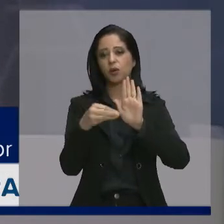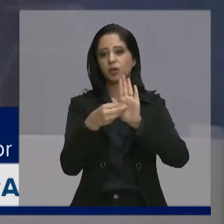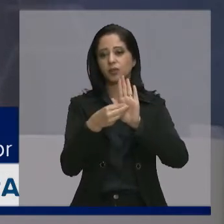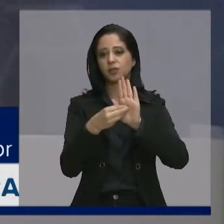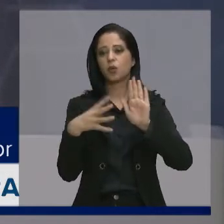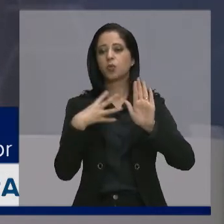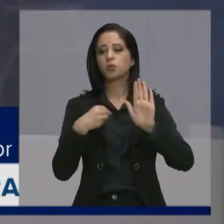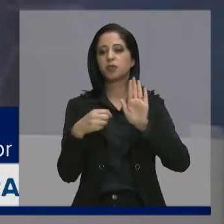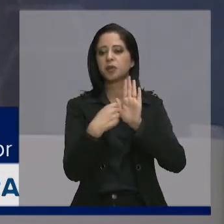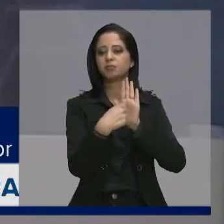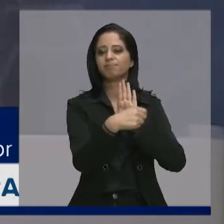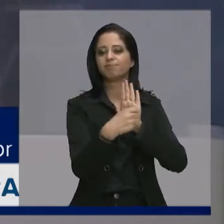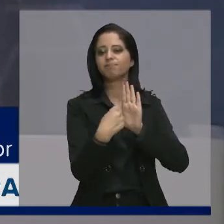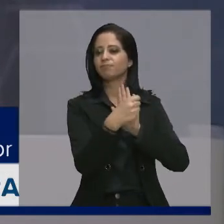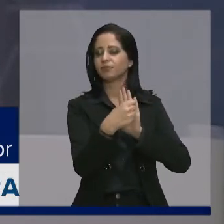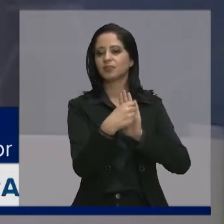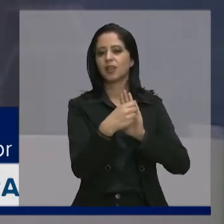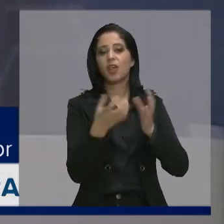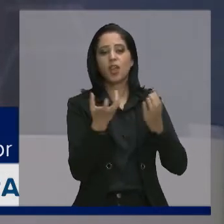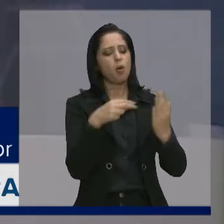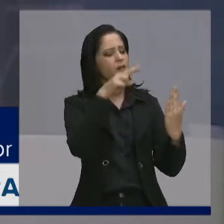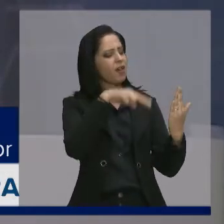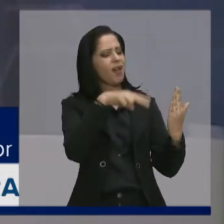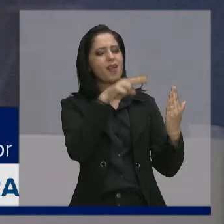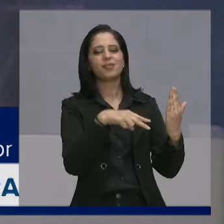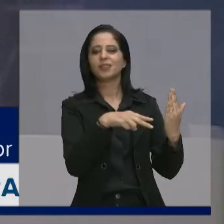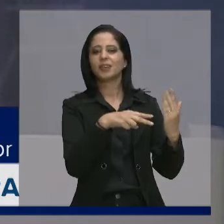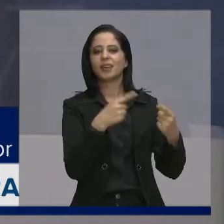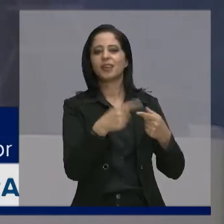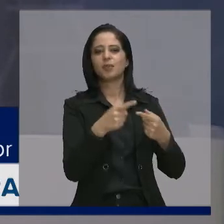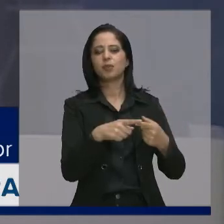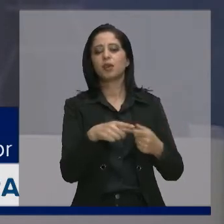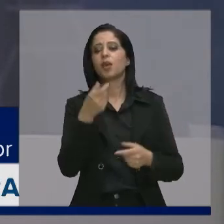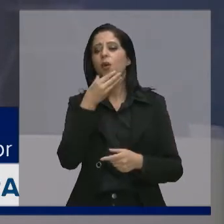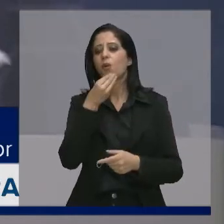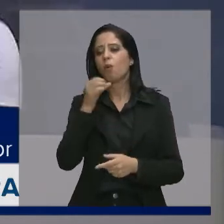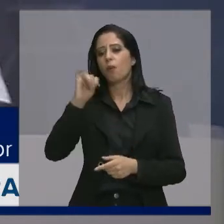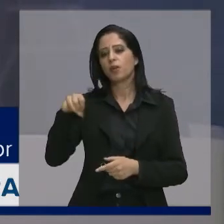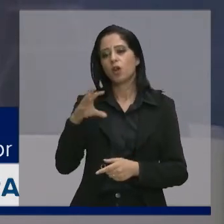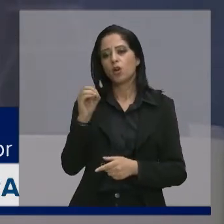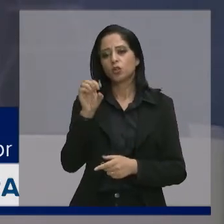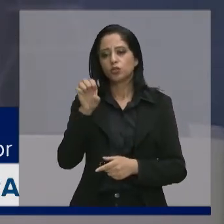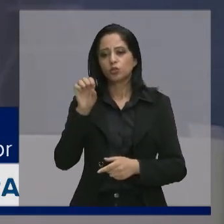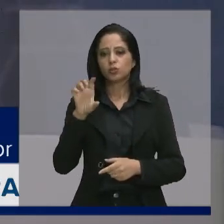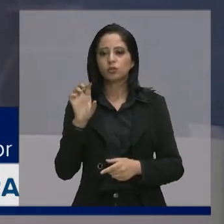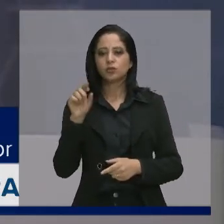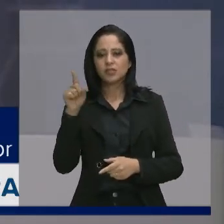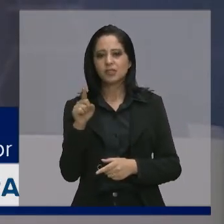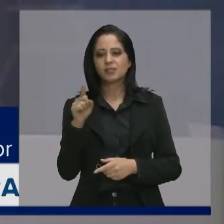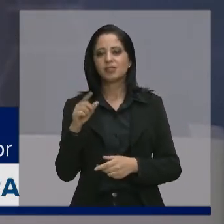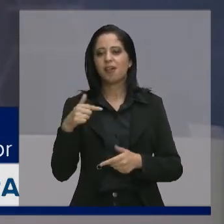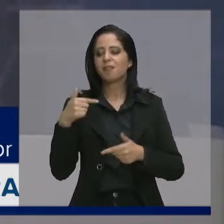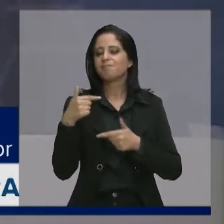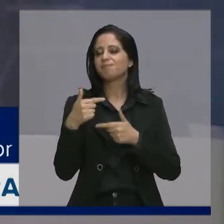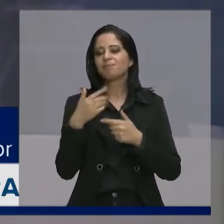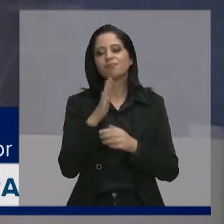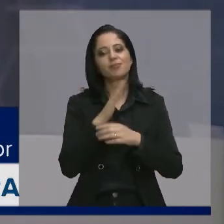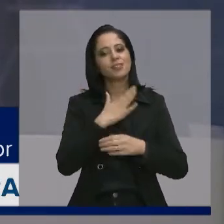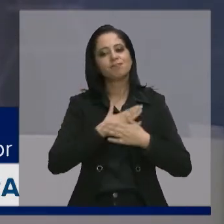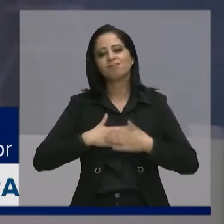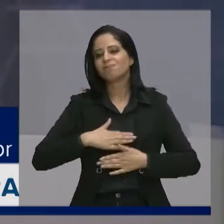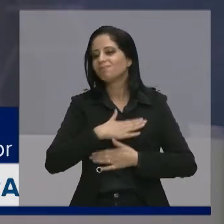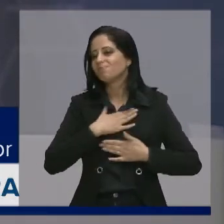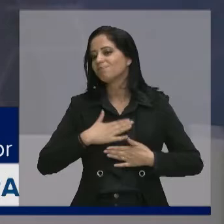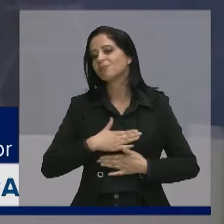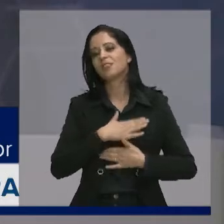íntegra, porque ele era uma pessoa muito querida. E eu nunca posso esquecer dele na subprefeitura tocando bandolim. Então, um beijo para